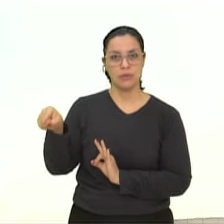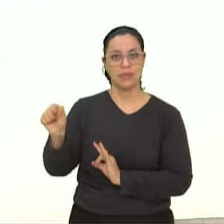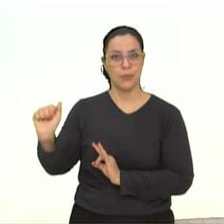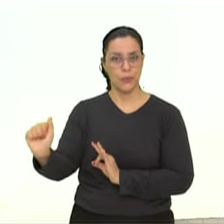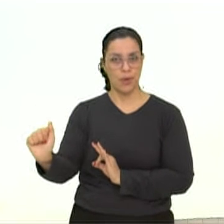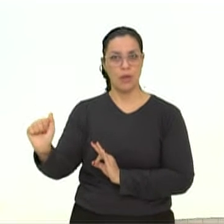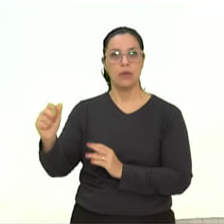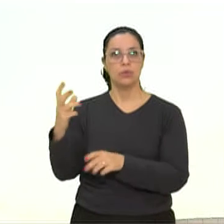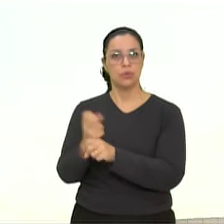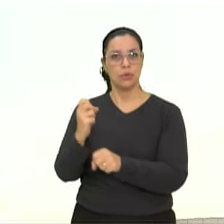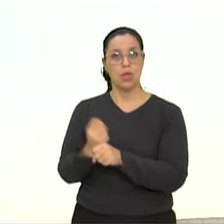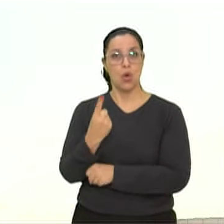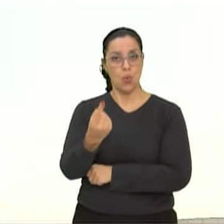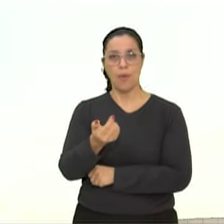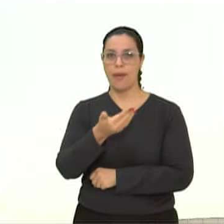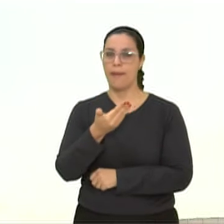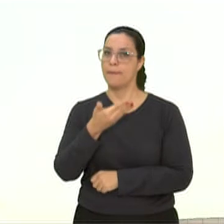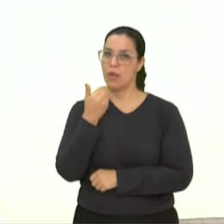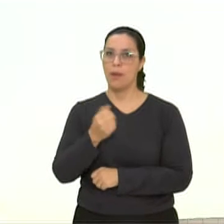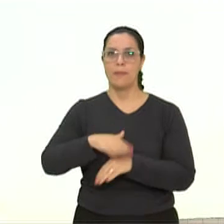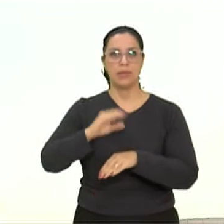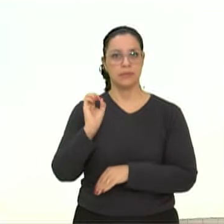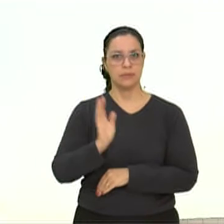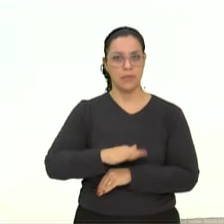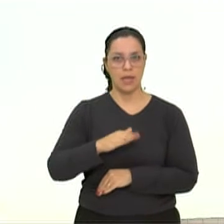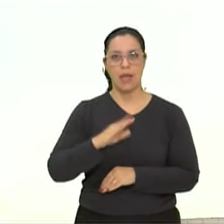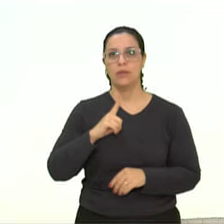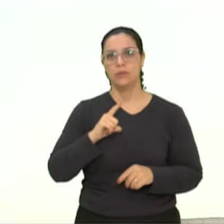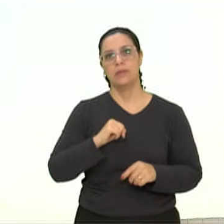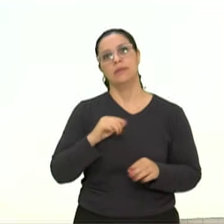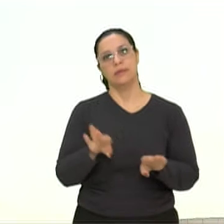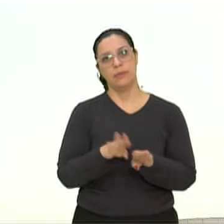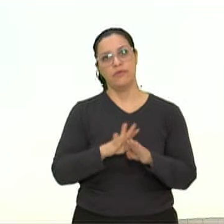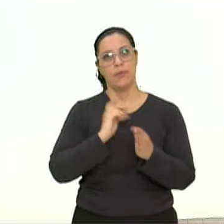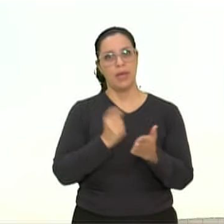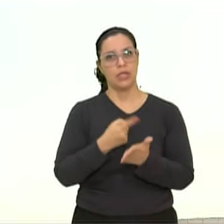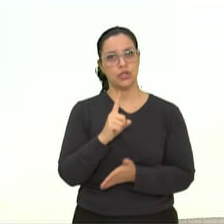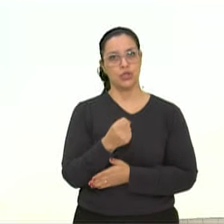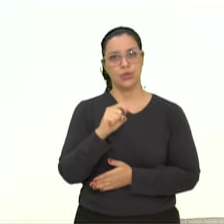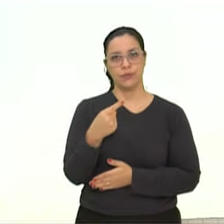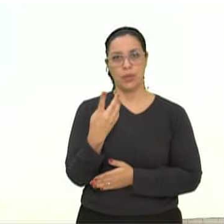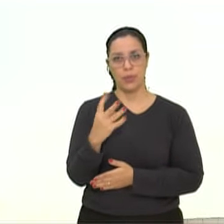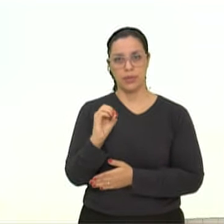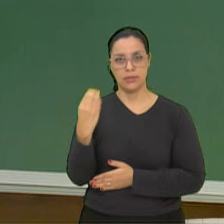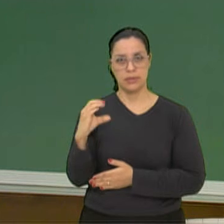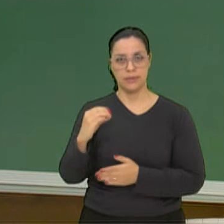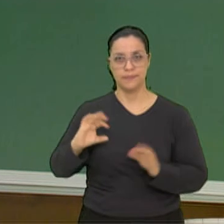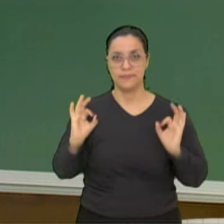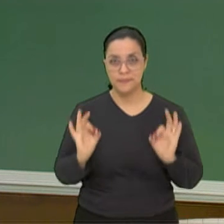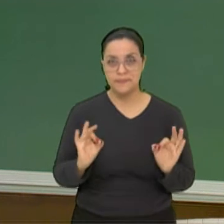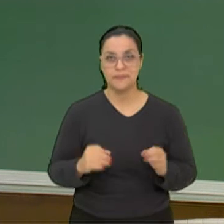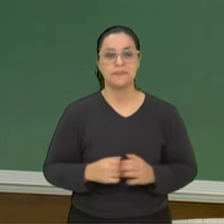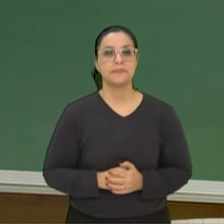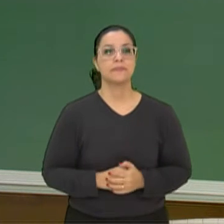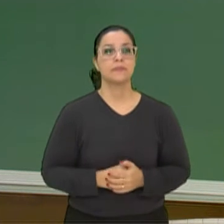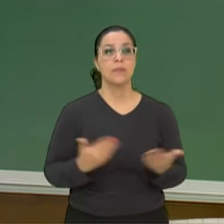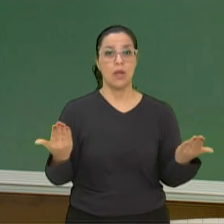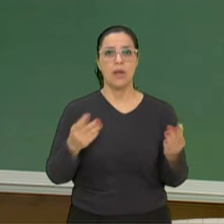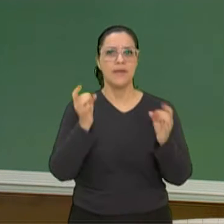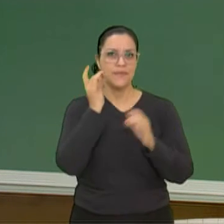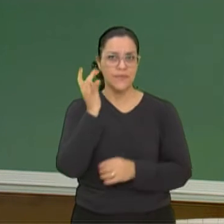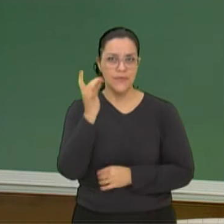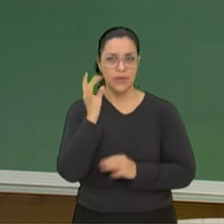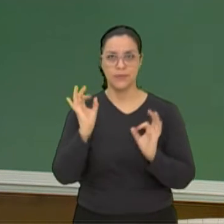cliente A opção 1 é a mais barata, né? A mais vantajosa, que vai pagar apenas R$ 18,40. Tranquilo? Fácil,